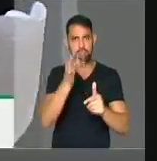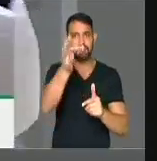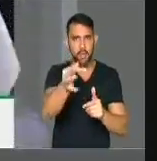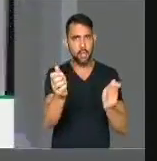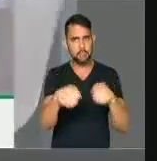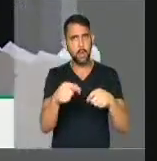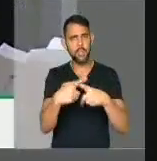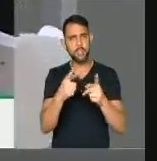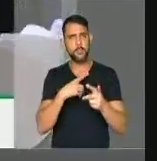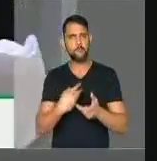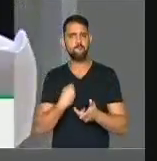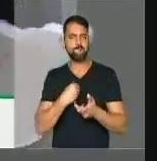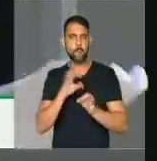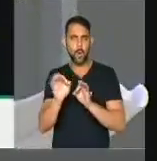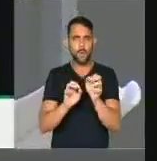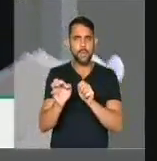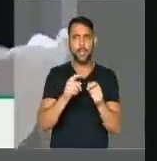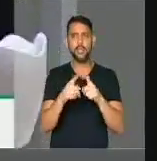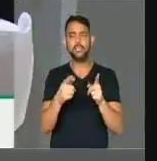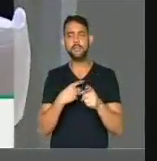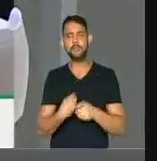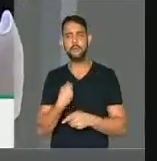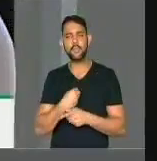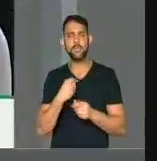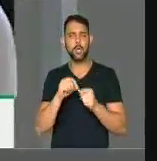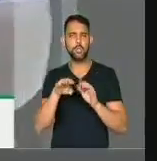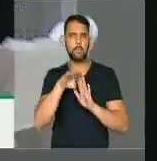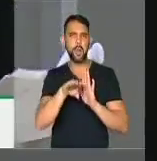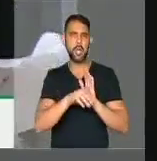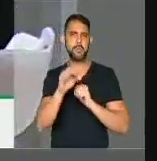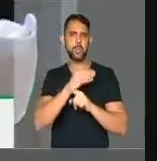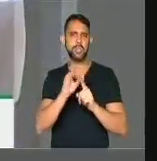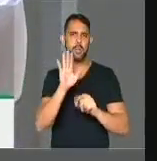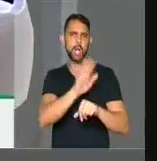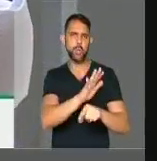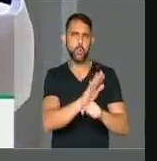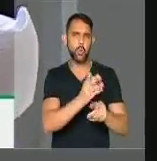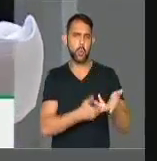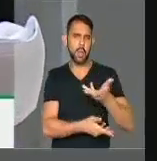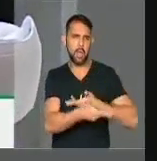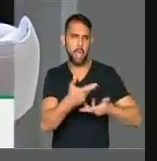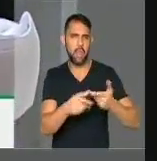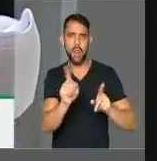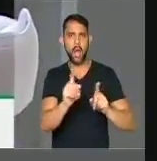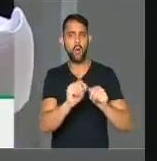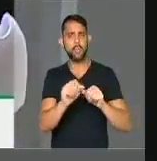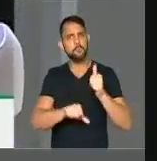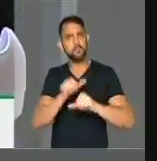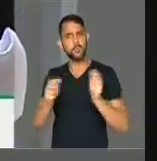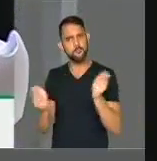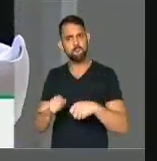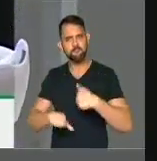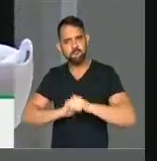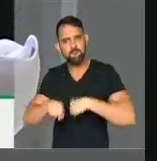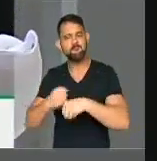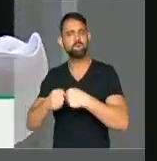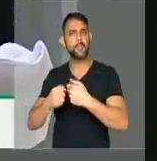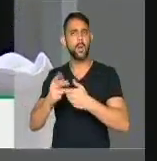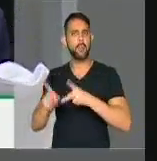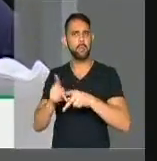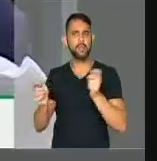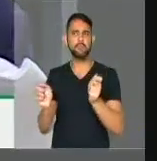Nordeste brasileiro, para que nós possamos viver somente de programas sociais, de transferência de benefícios.